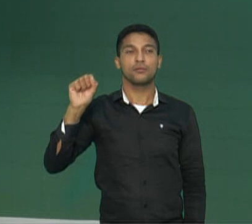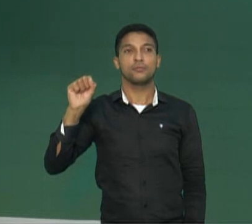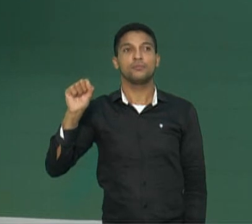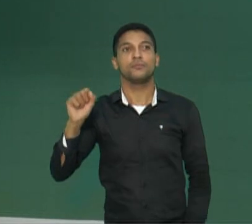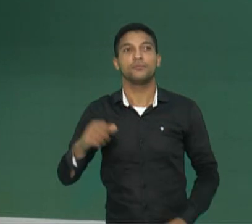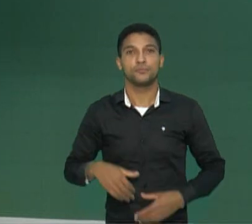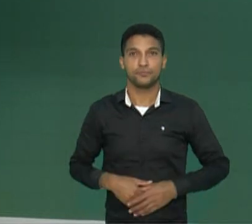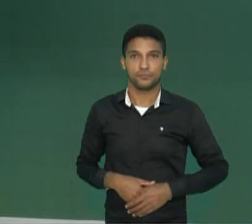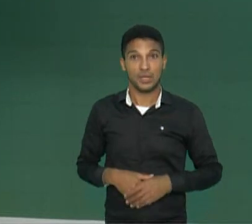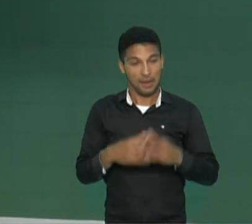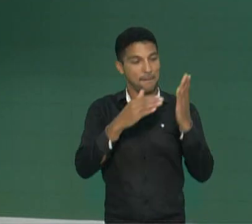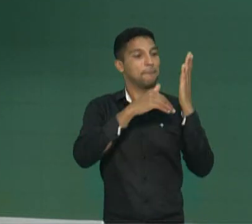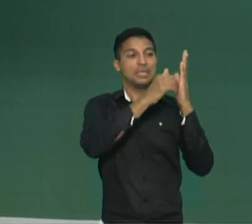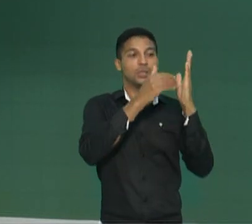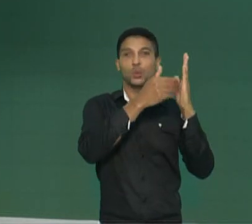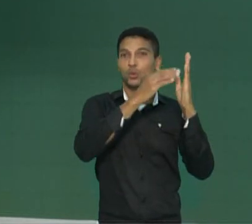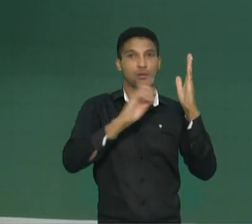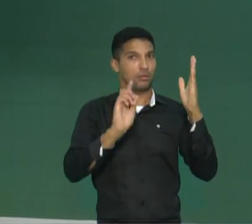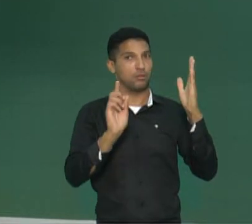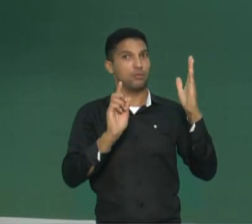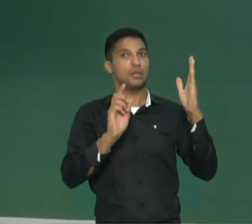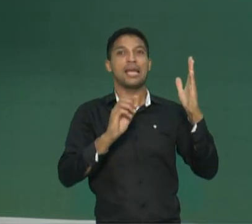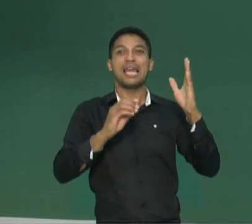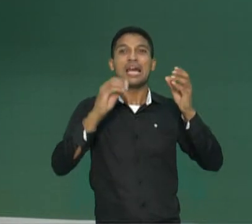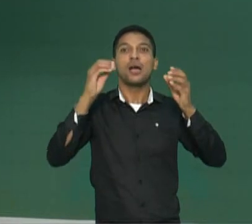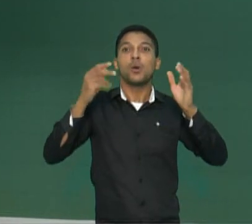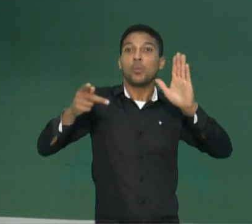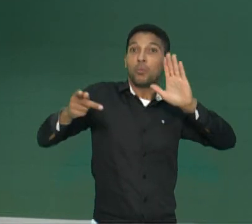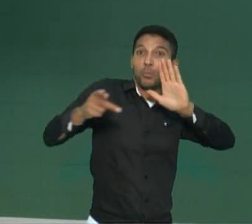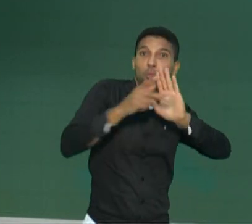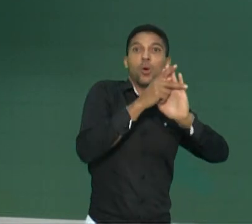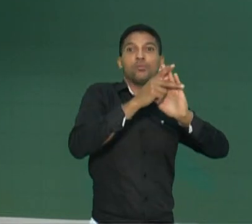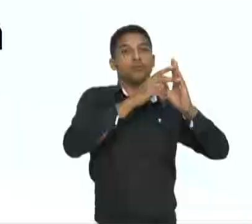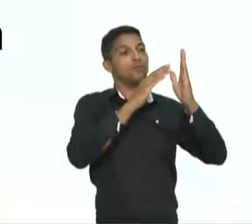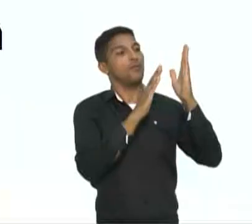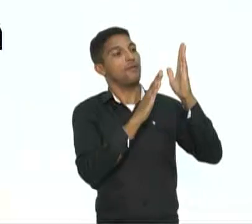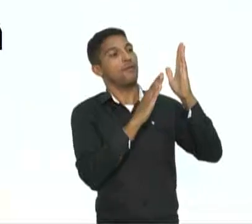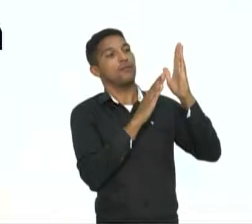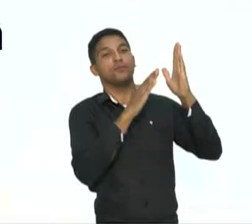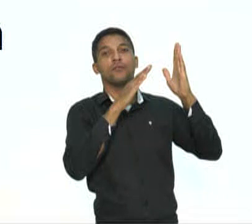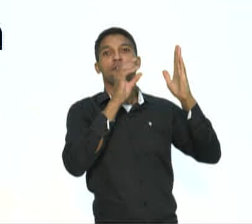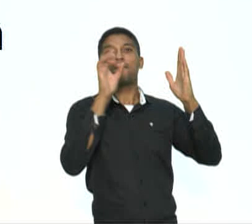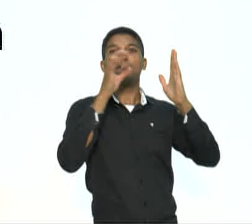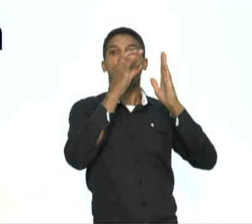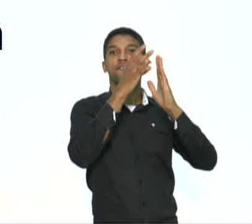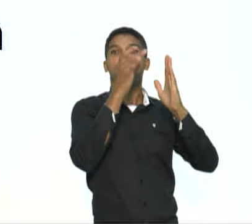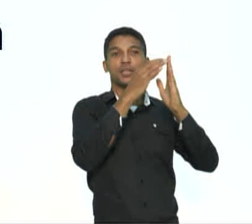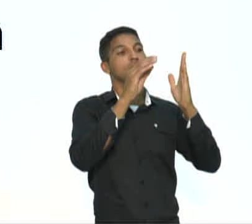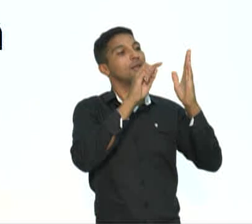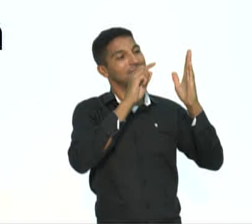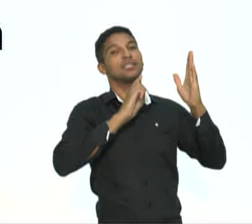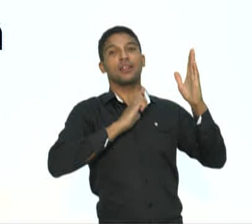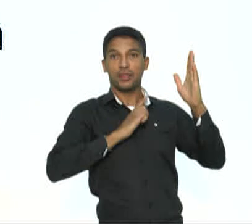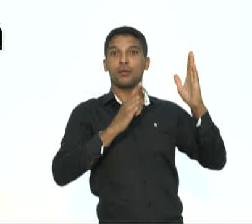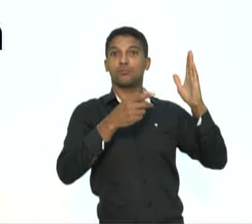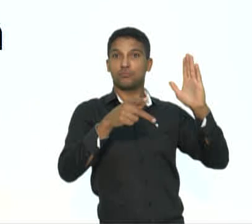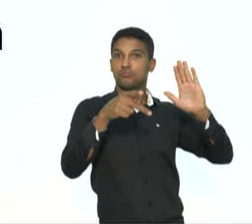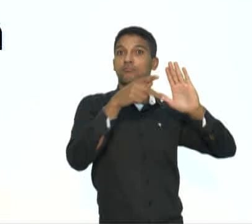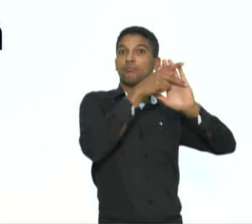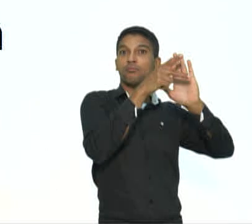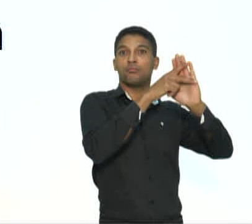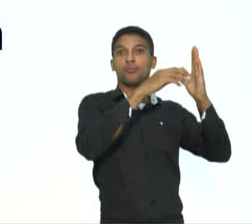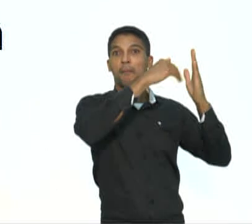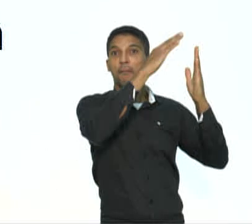era dentro dos próprios vidros, né? Os vitrais são vidros coloridos pintados à mão, com a intenção de deixar o local mais